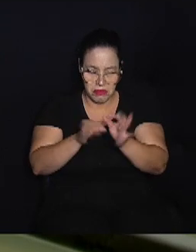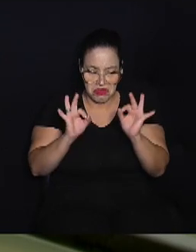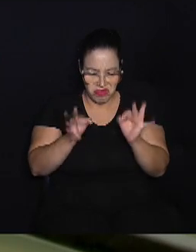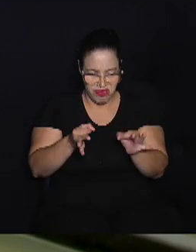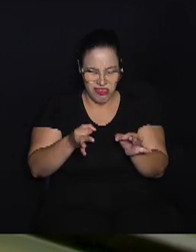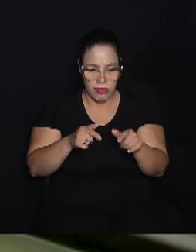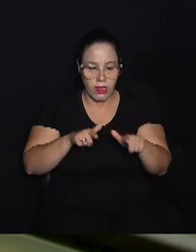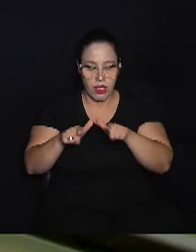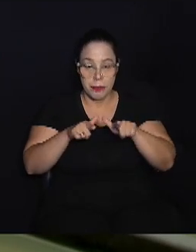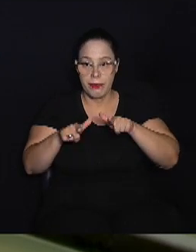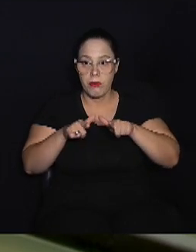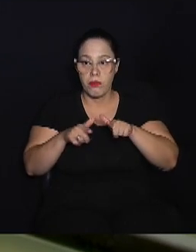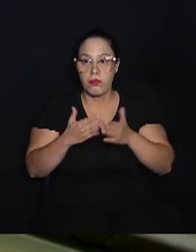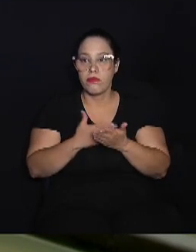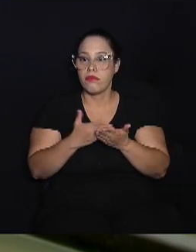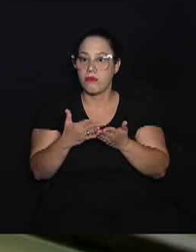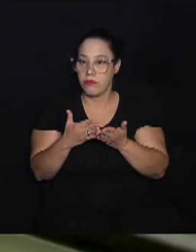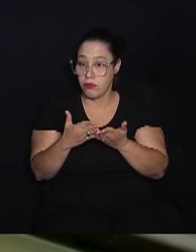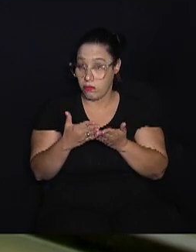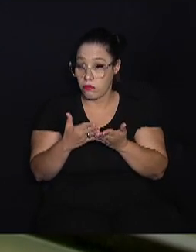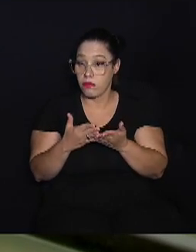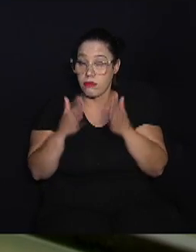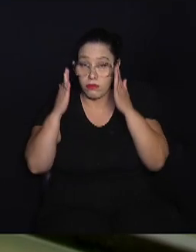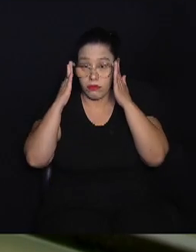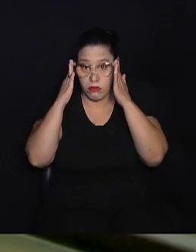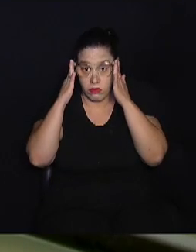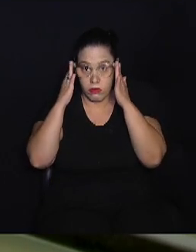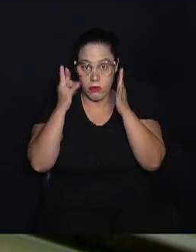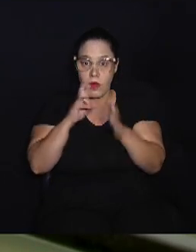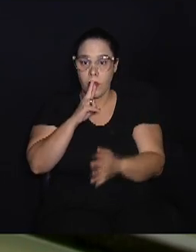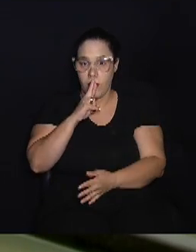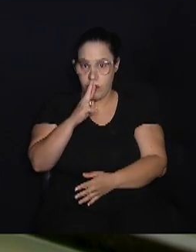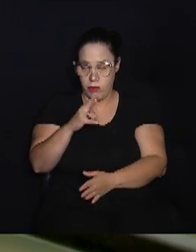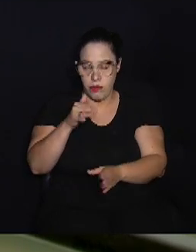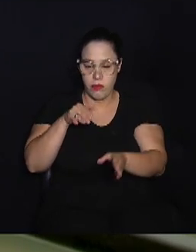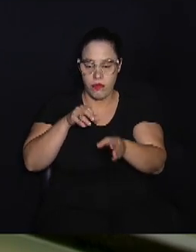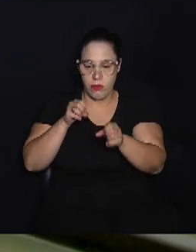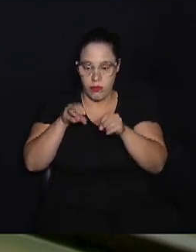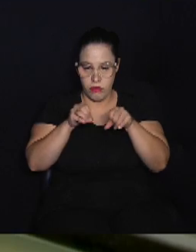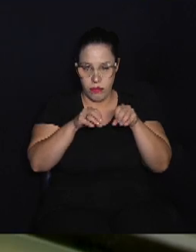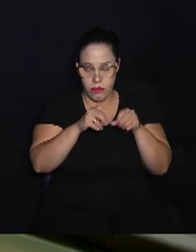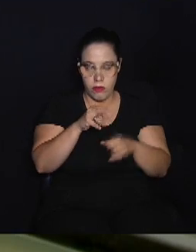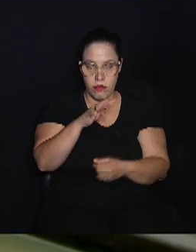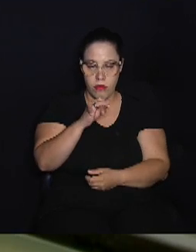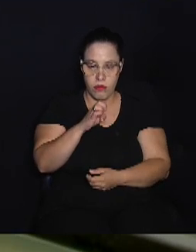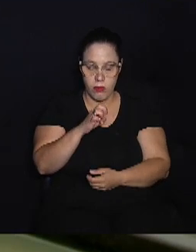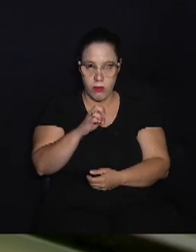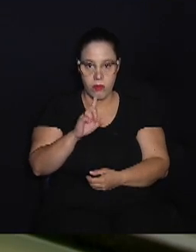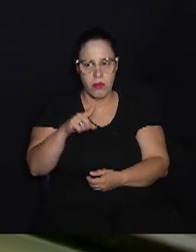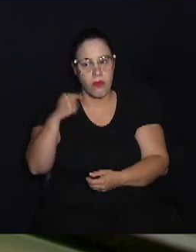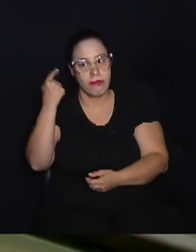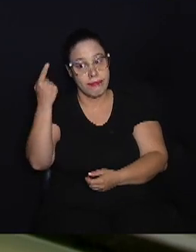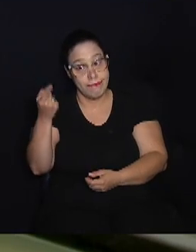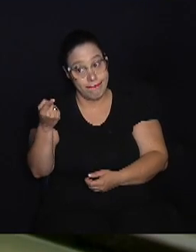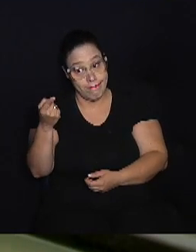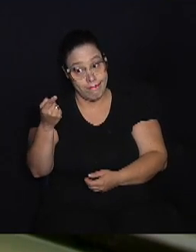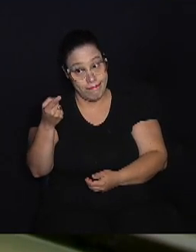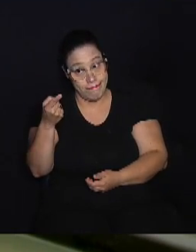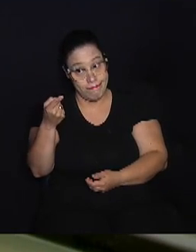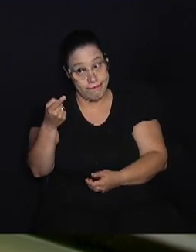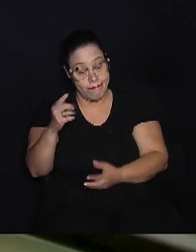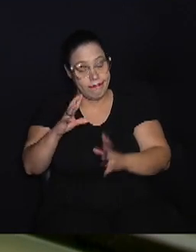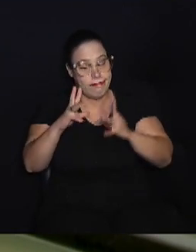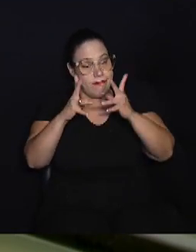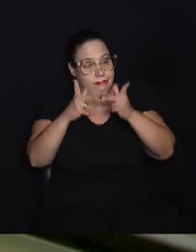trabalho, começa, o trabalho é iniciado. O resultado é informado para a Justiça Eleitoral e somente depois desse procedimento